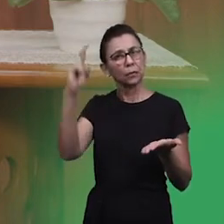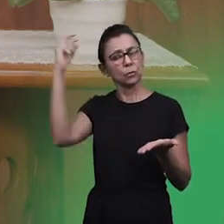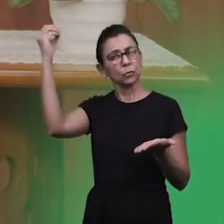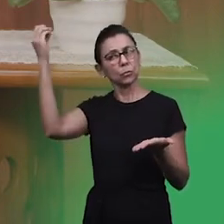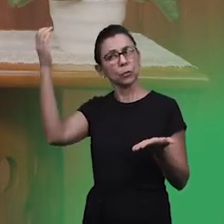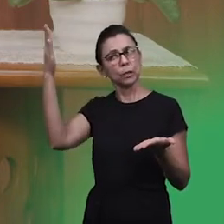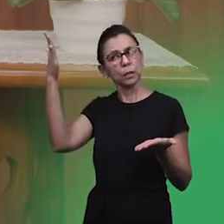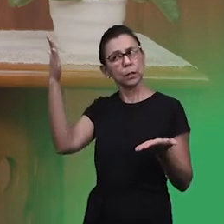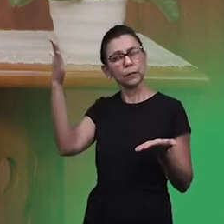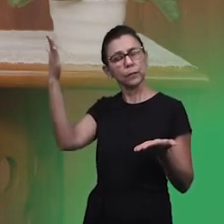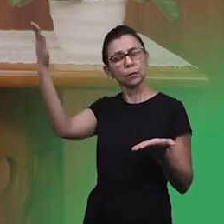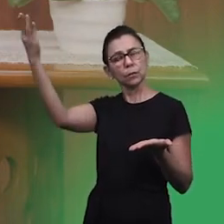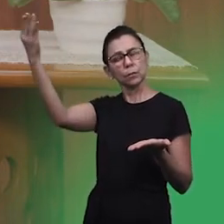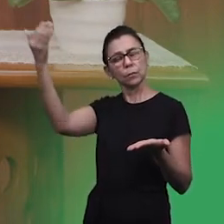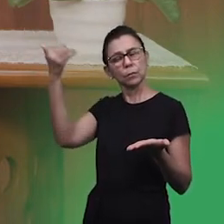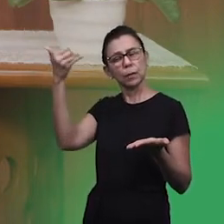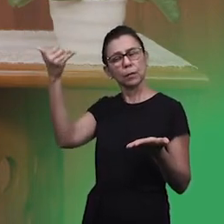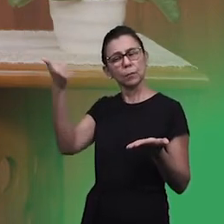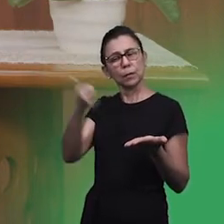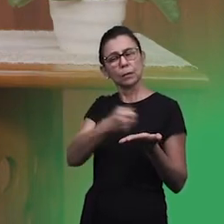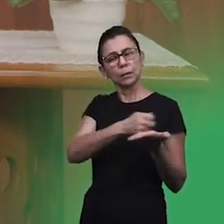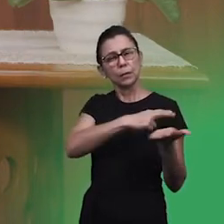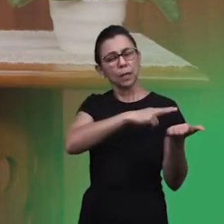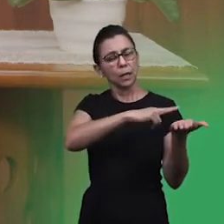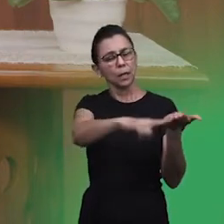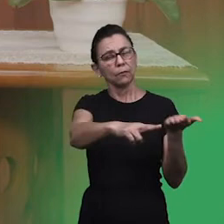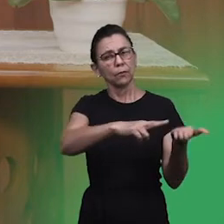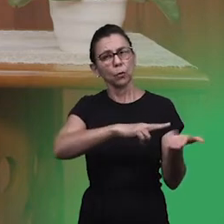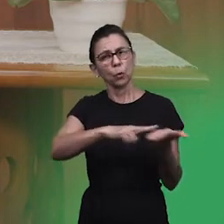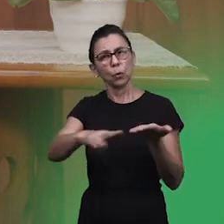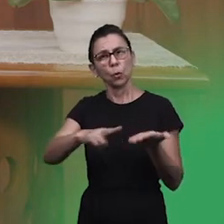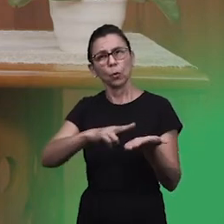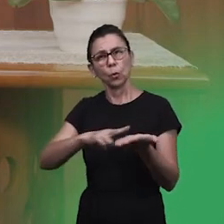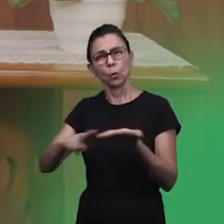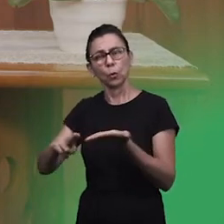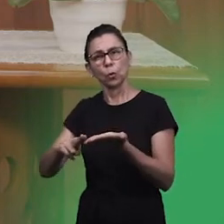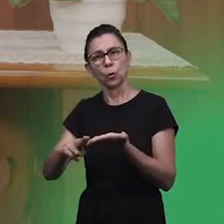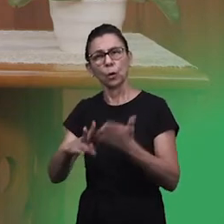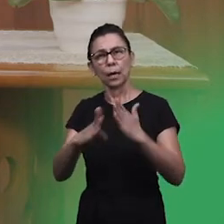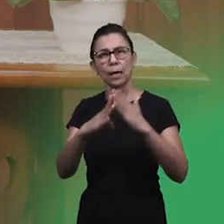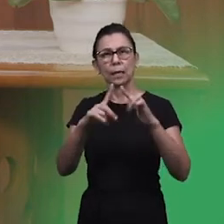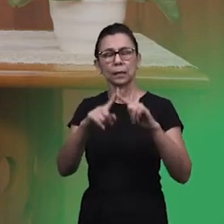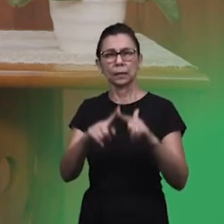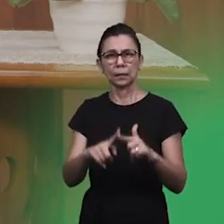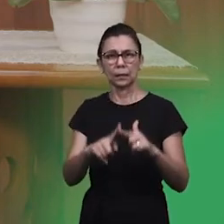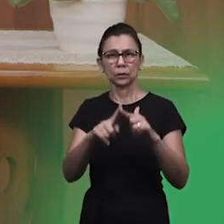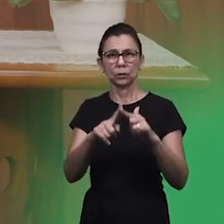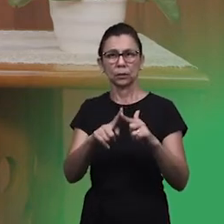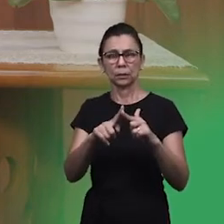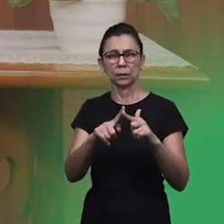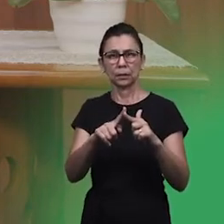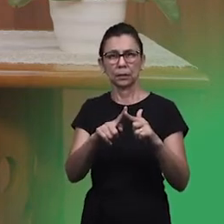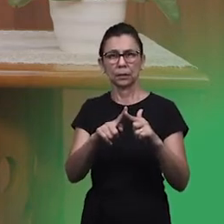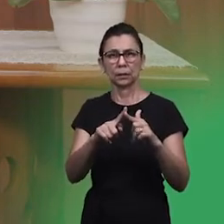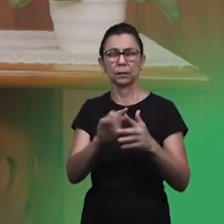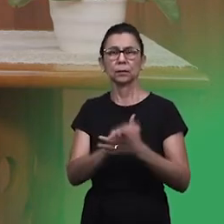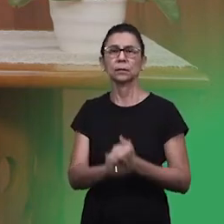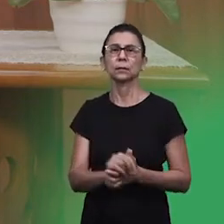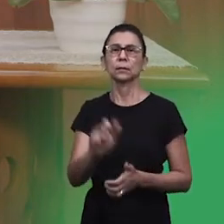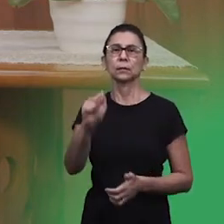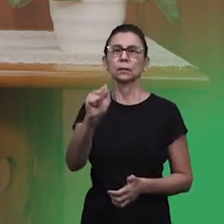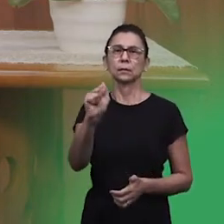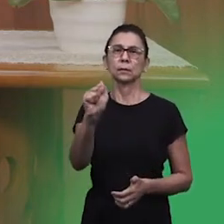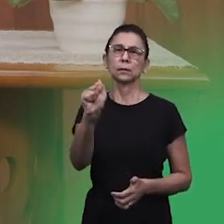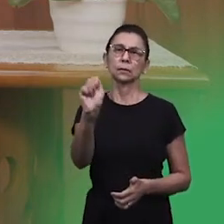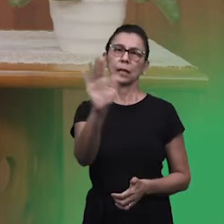foram escritas às igrejas ou às 7 igrejas da Ásia. João estava na ilha de Pátimos e ali ele teve uma